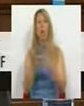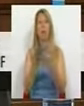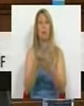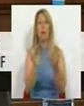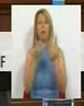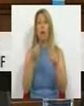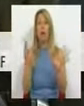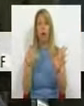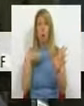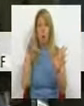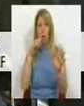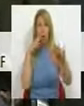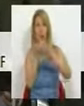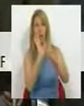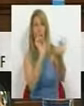nomeadamente com o Dr. Marcos Santos?